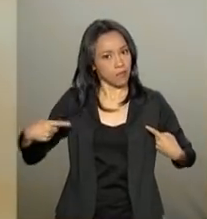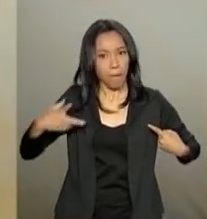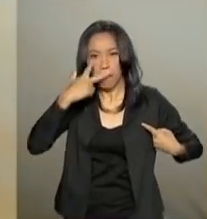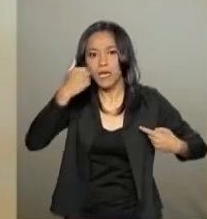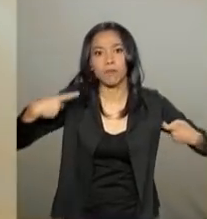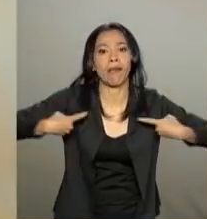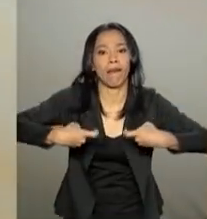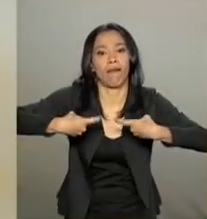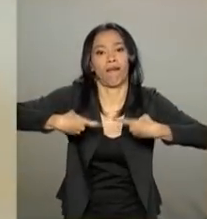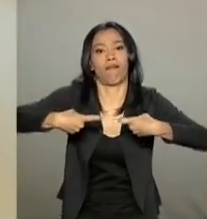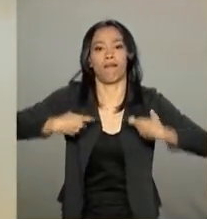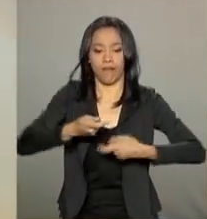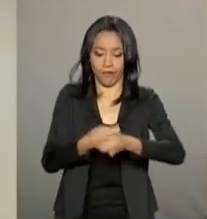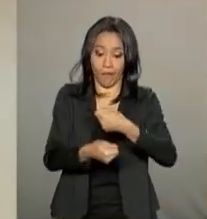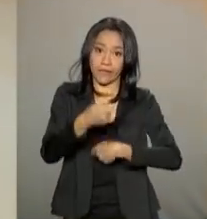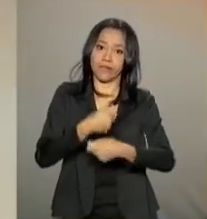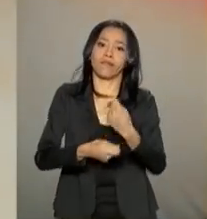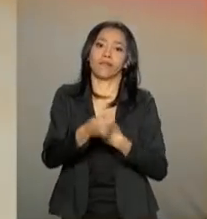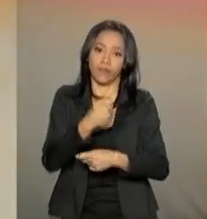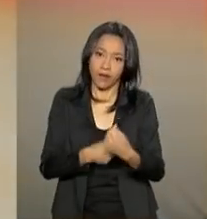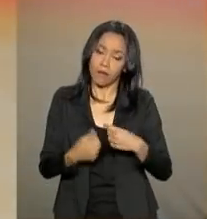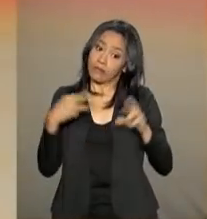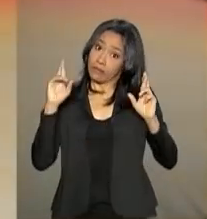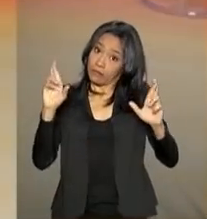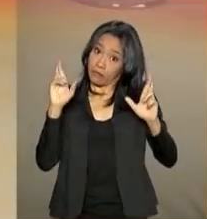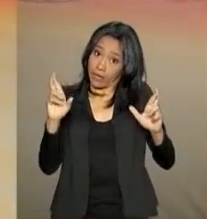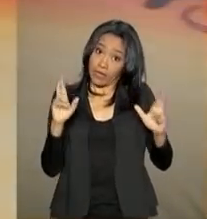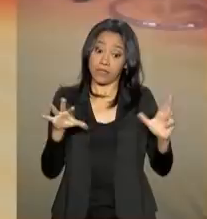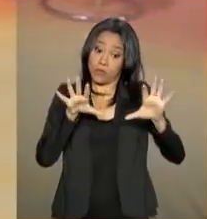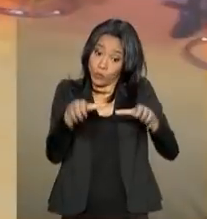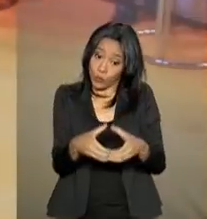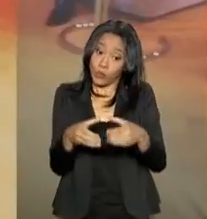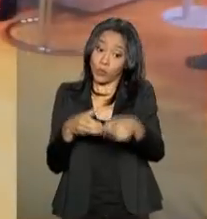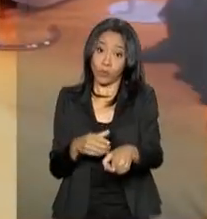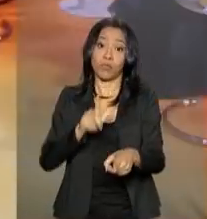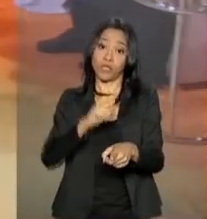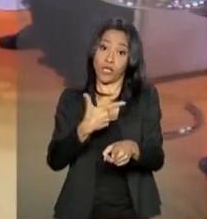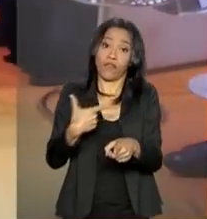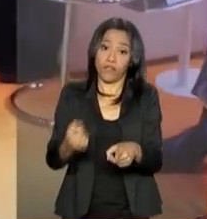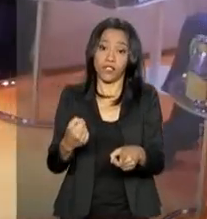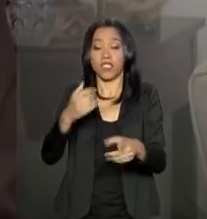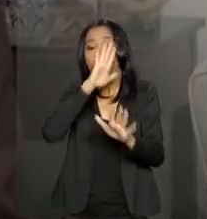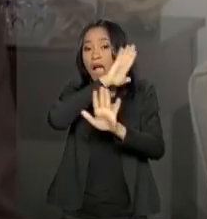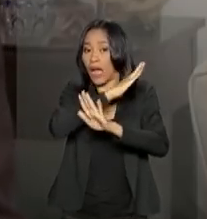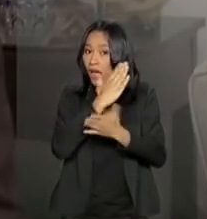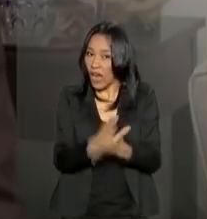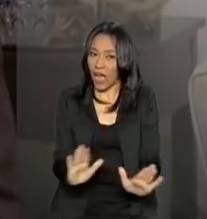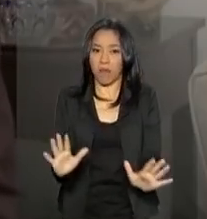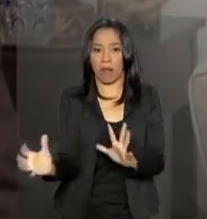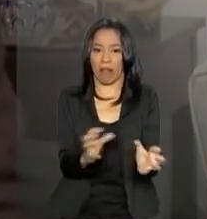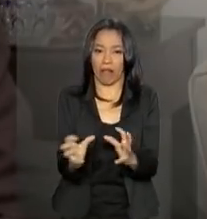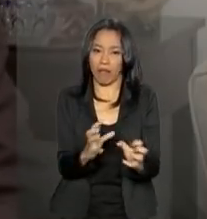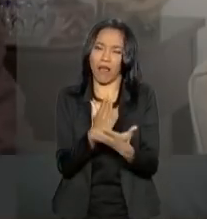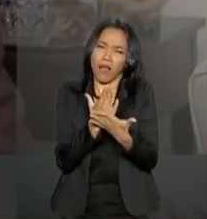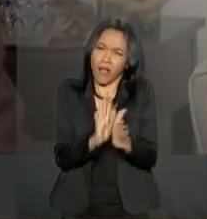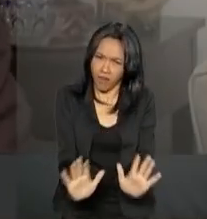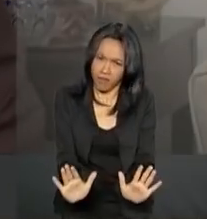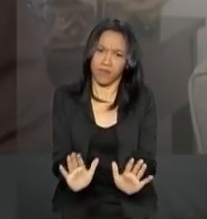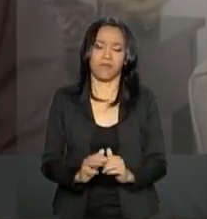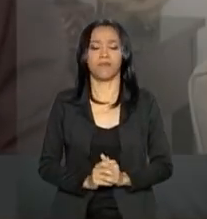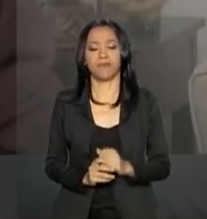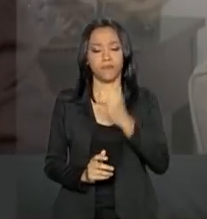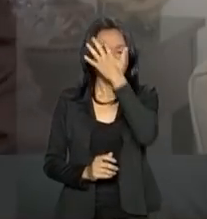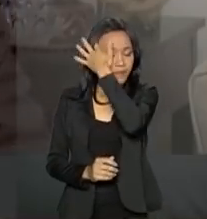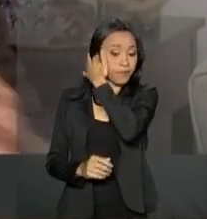comercial a expectativa é que durante o G20 os dois países encontrem uma trégua o G20 ele não é ele não